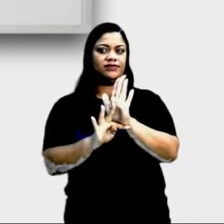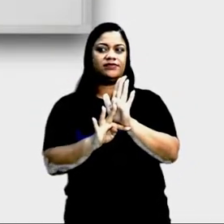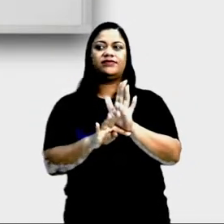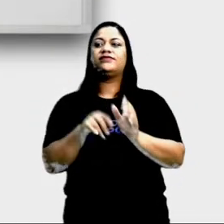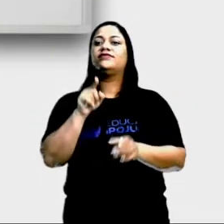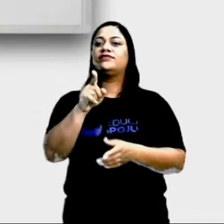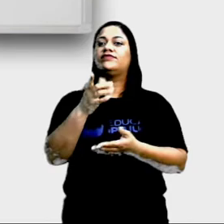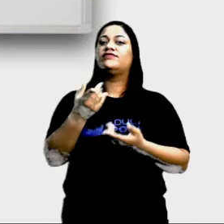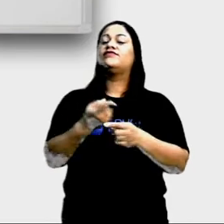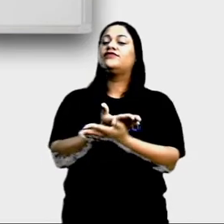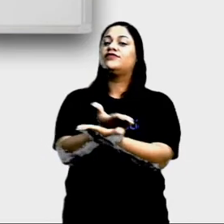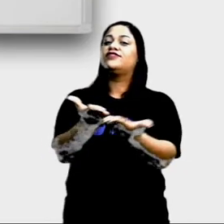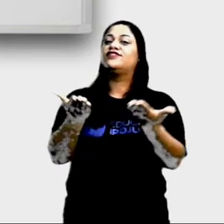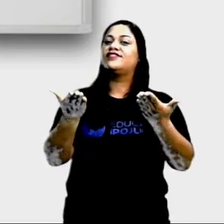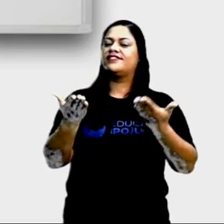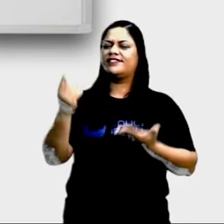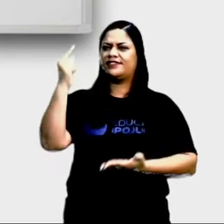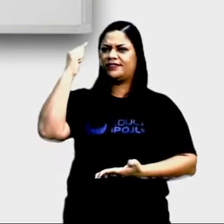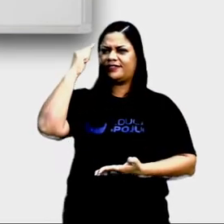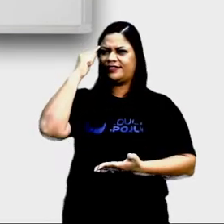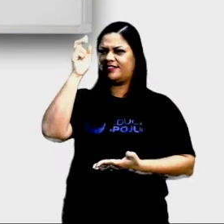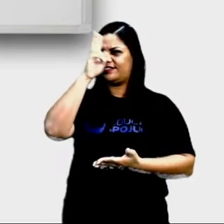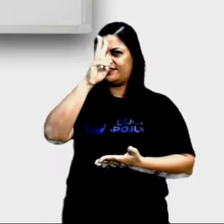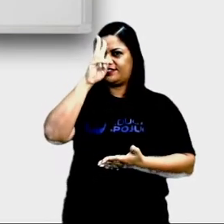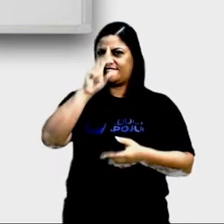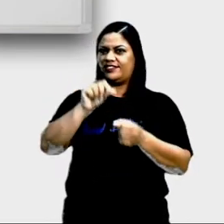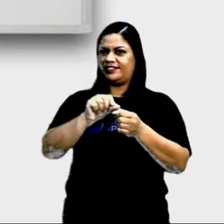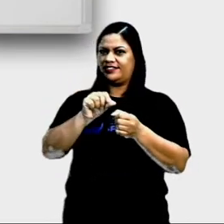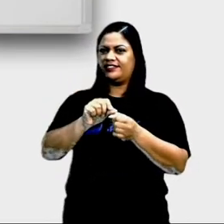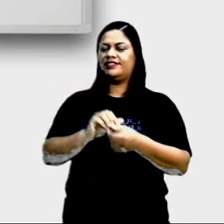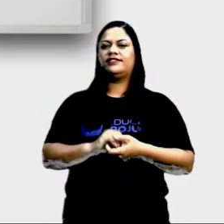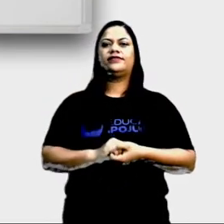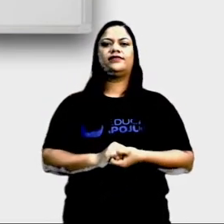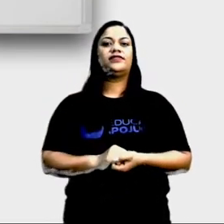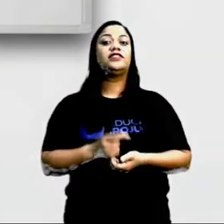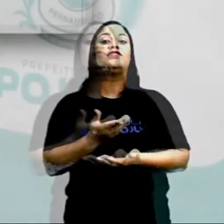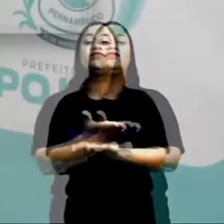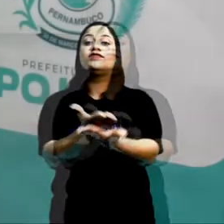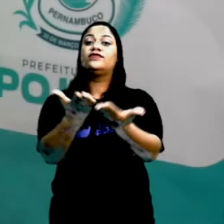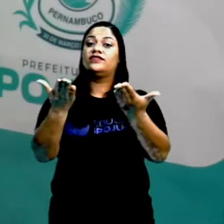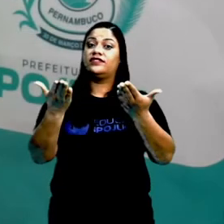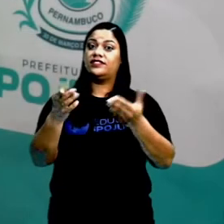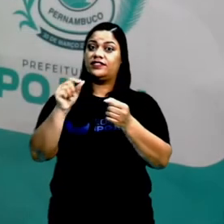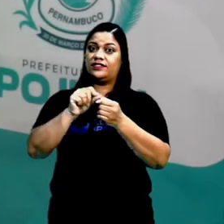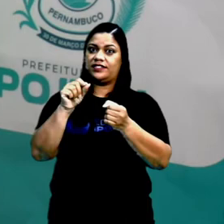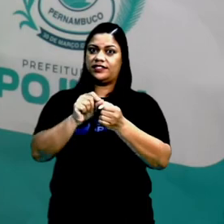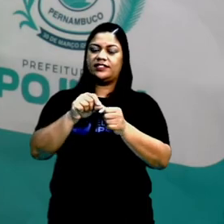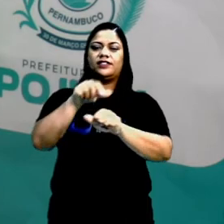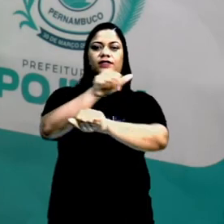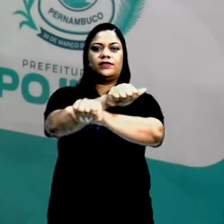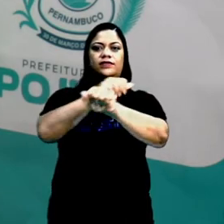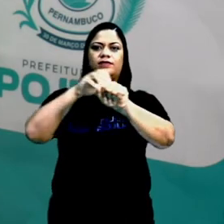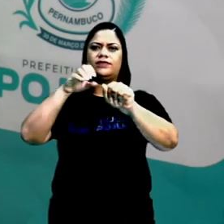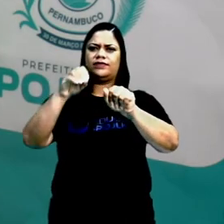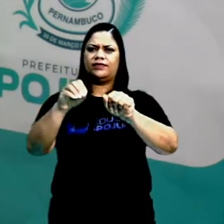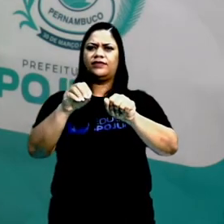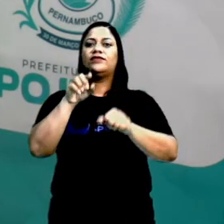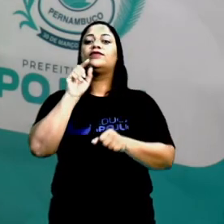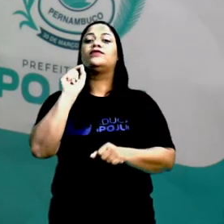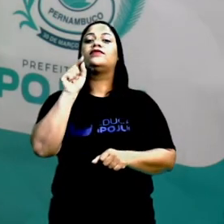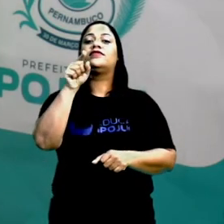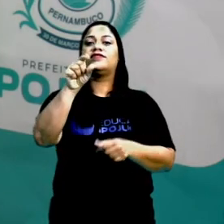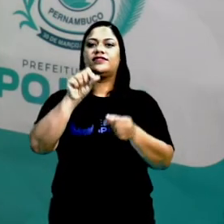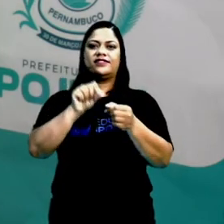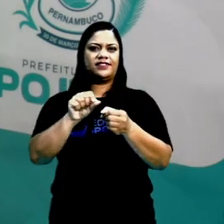que vocês acham dessa história que a gente acabou de ler? Se fosse você fazendo um artigo de opinião, o que você